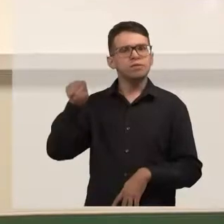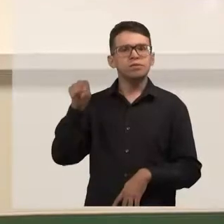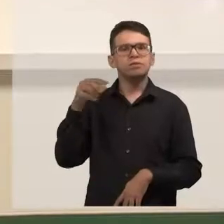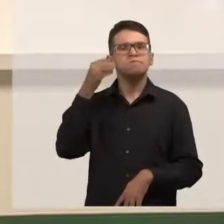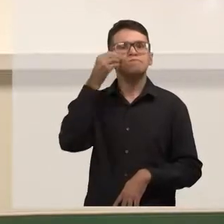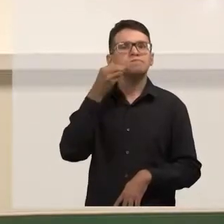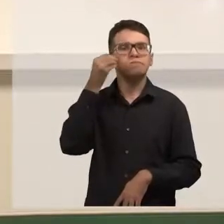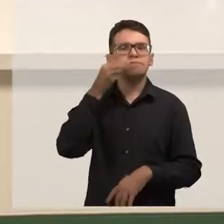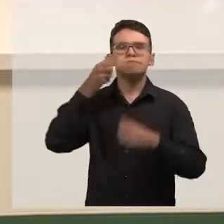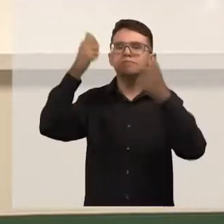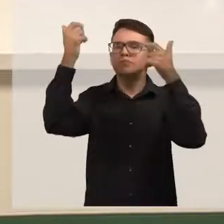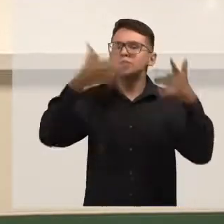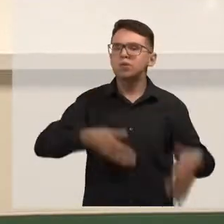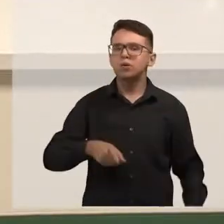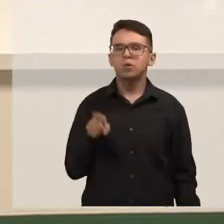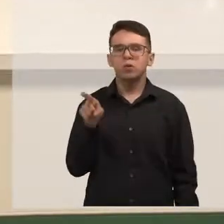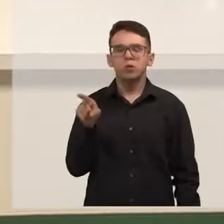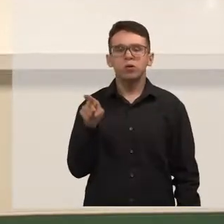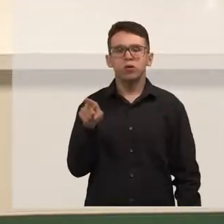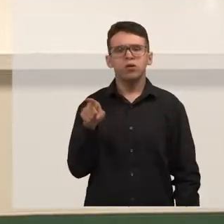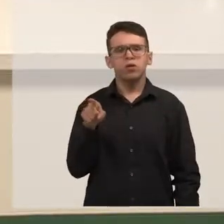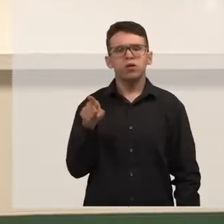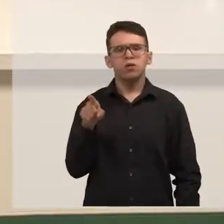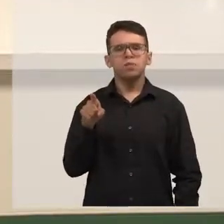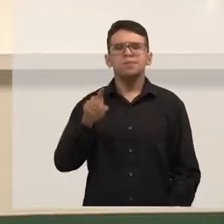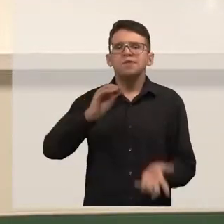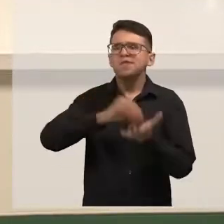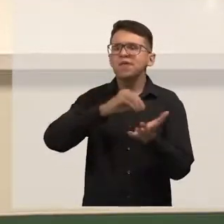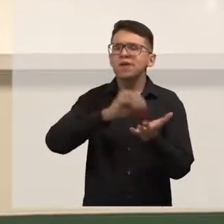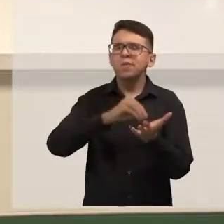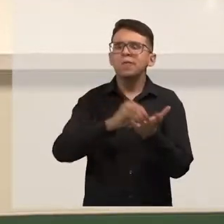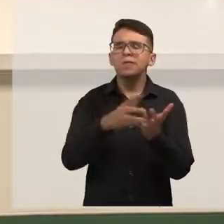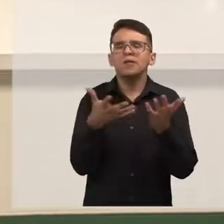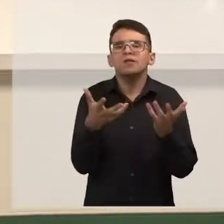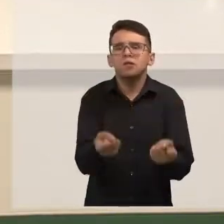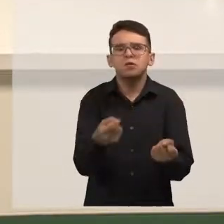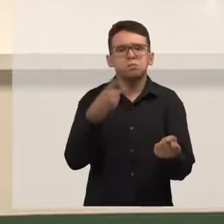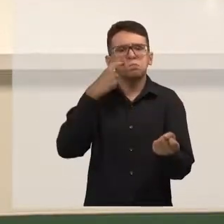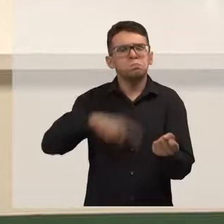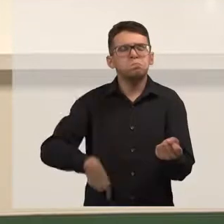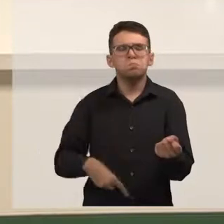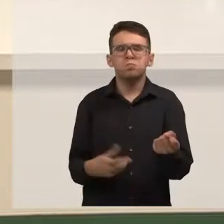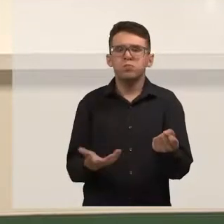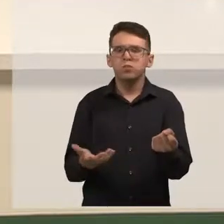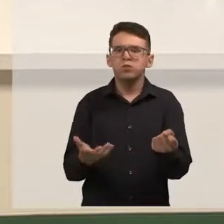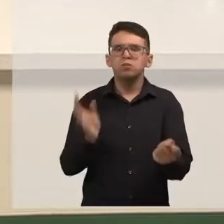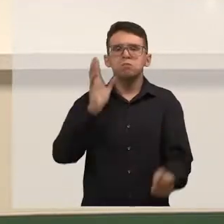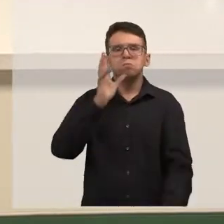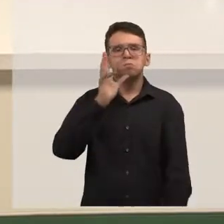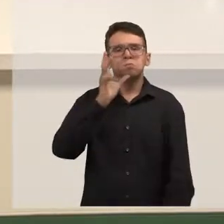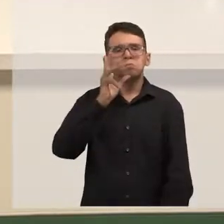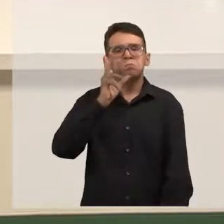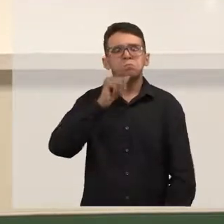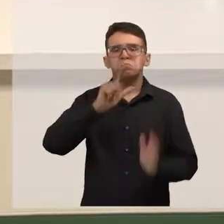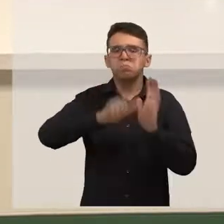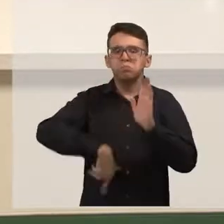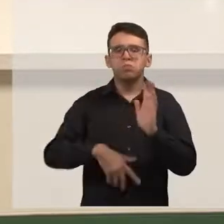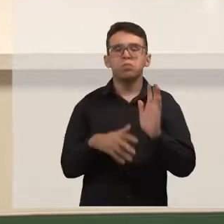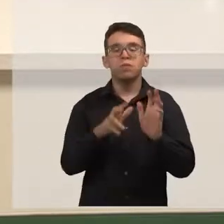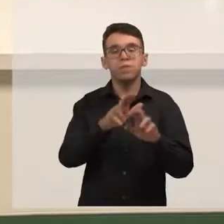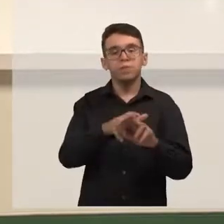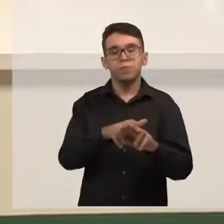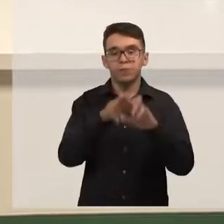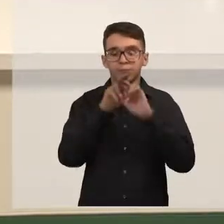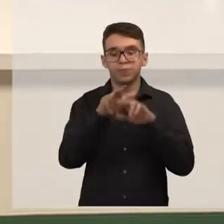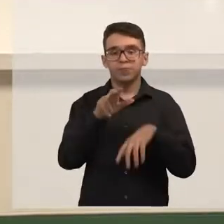E não sei por que ela não foi homologada. Demorou. Ela demorou. E ainda não foi homologada. Por isso que ela não